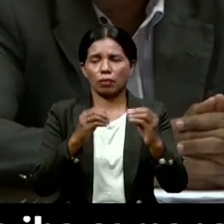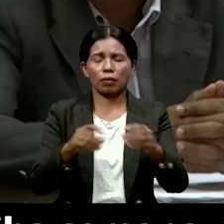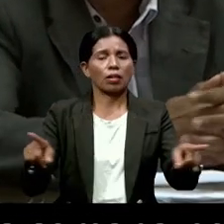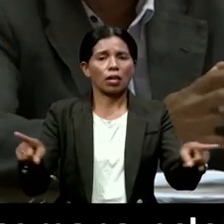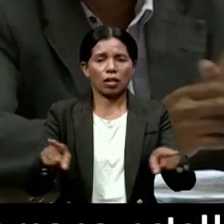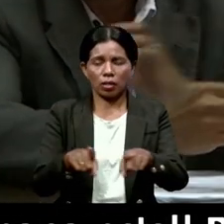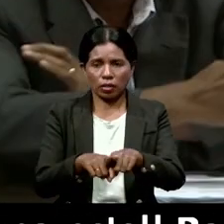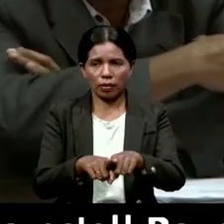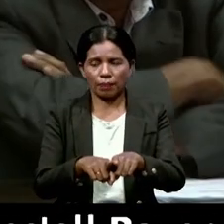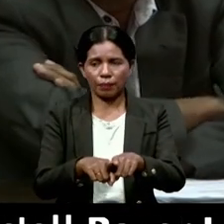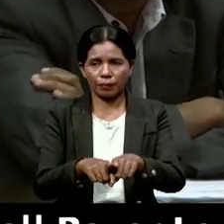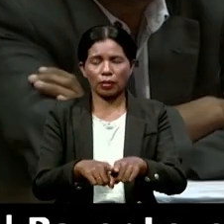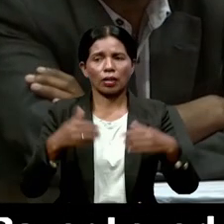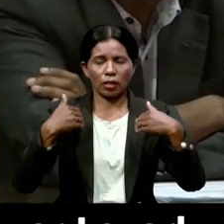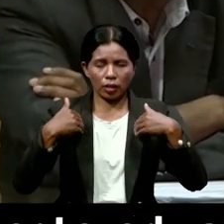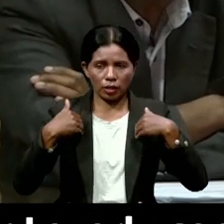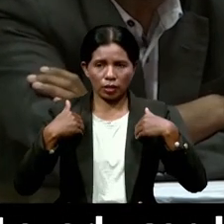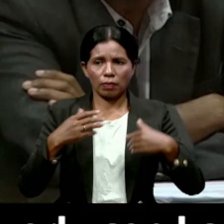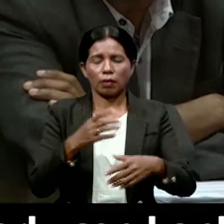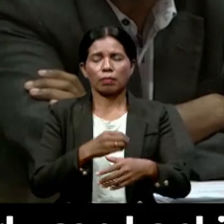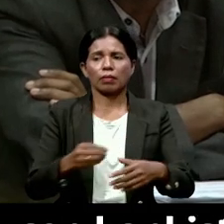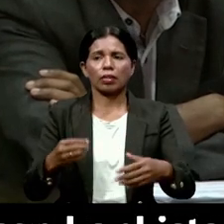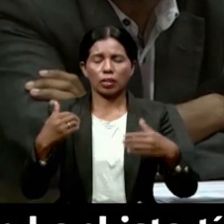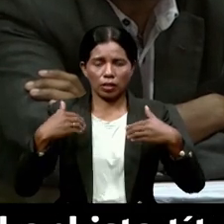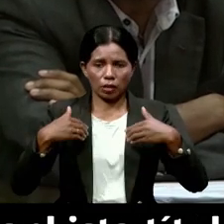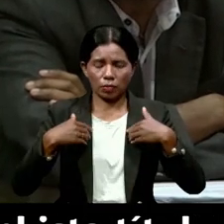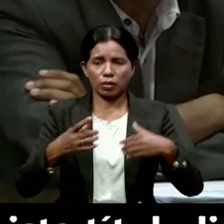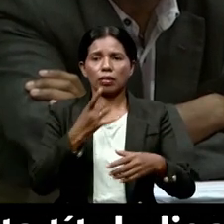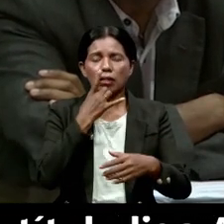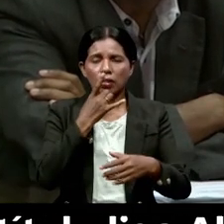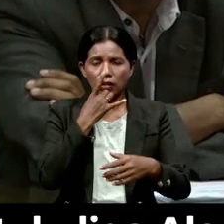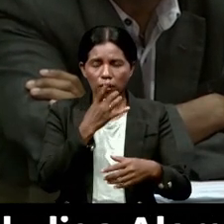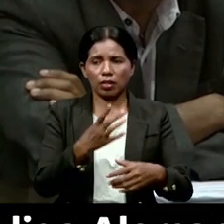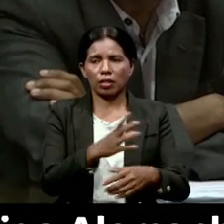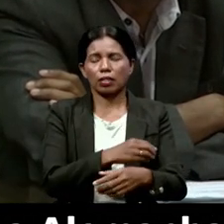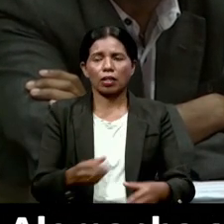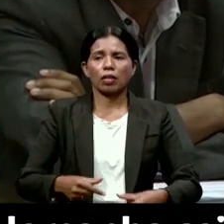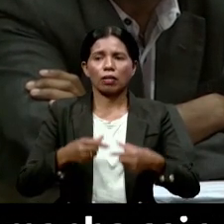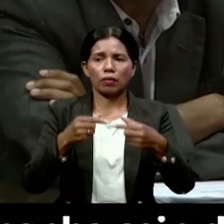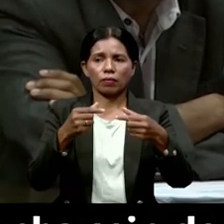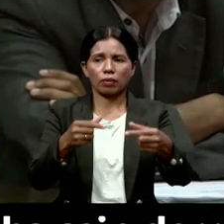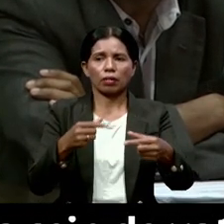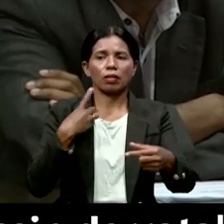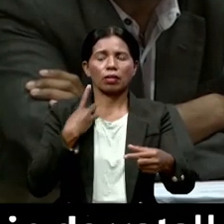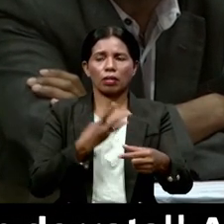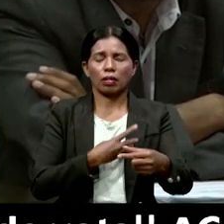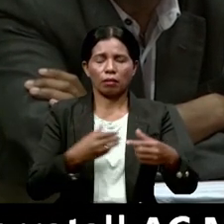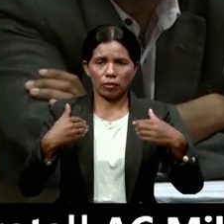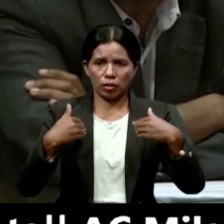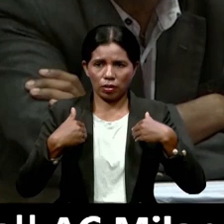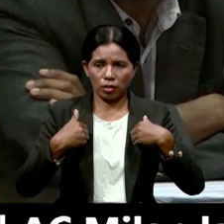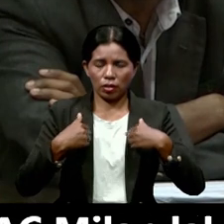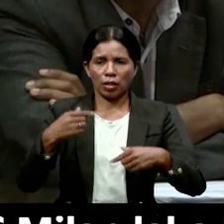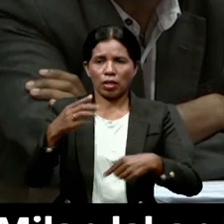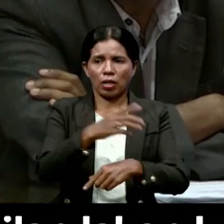gestor e temos alternativa, alternativa neve mas futi mas tem que fornecer a mim temos backup